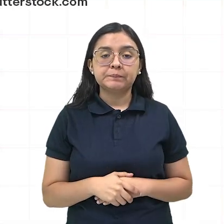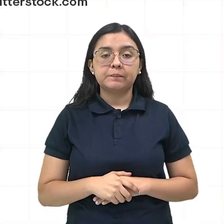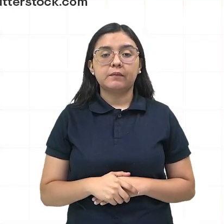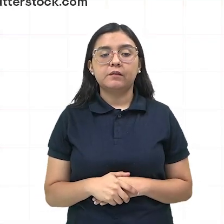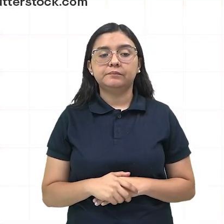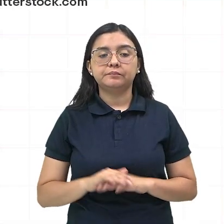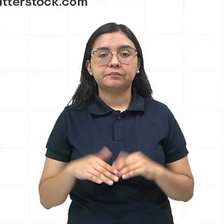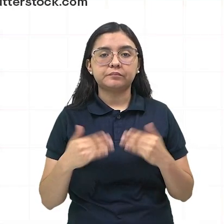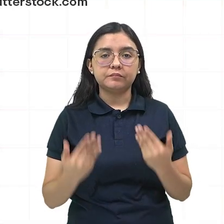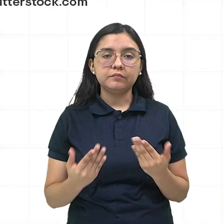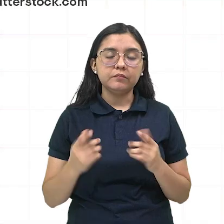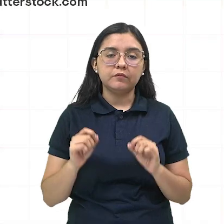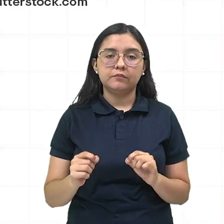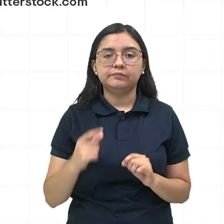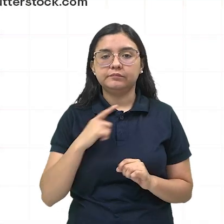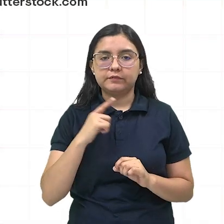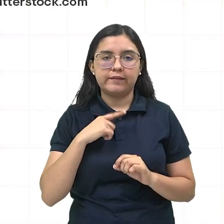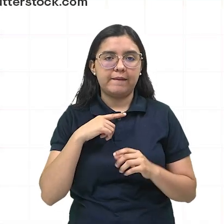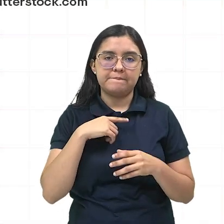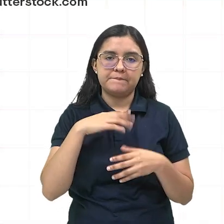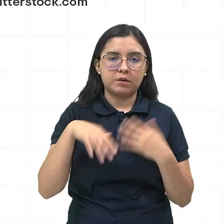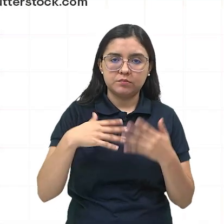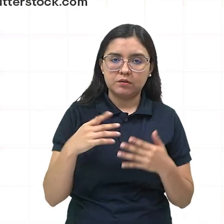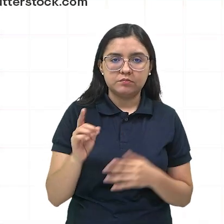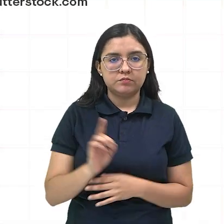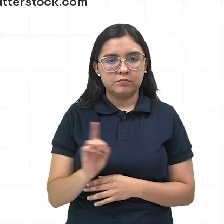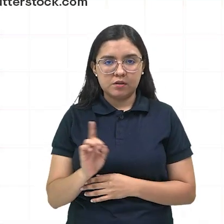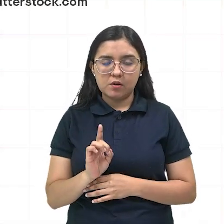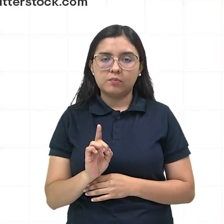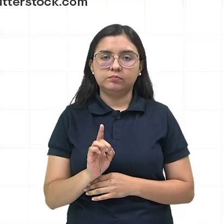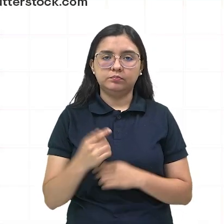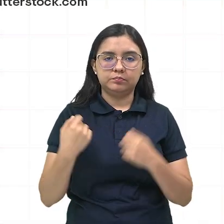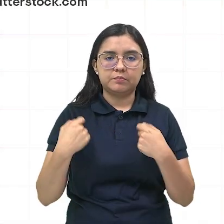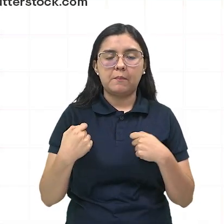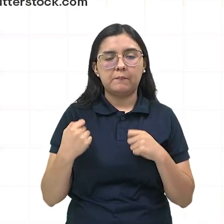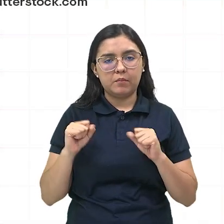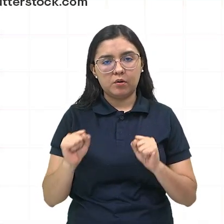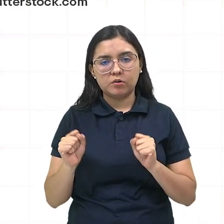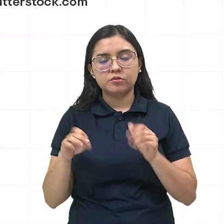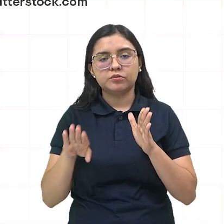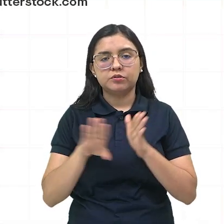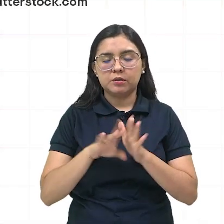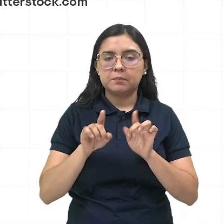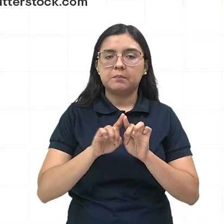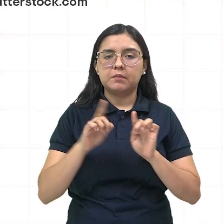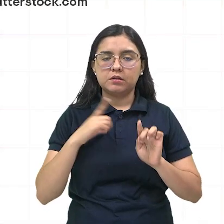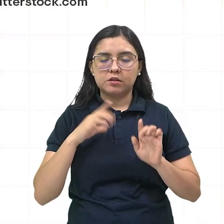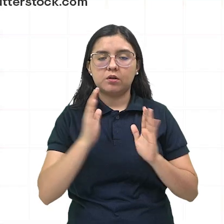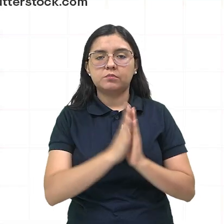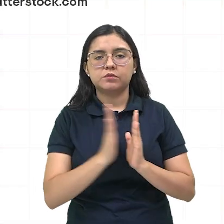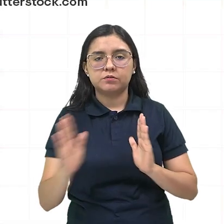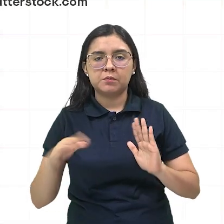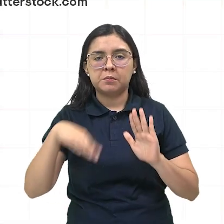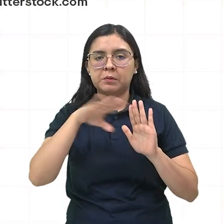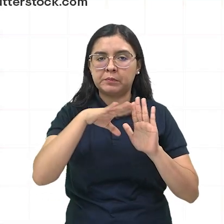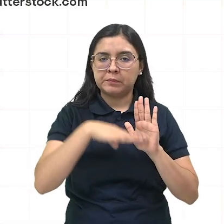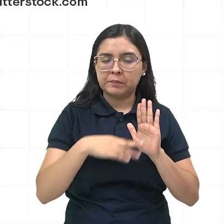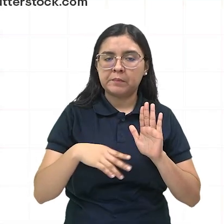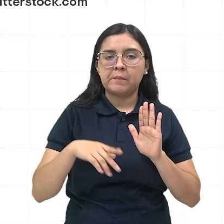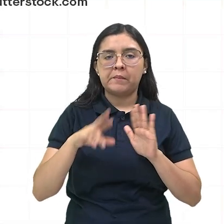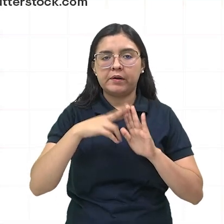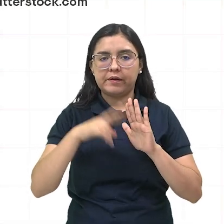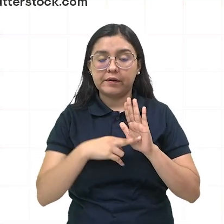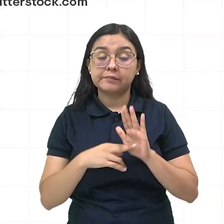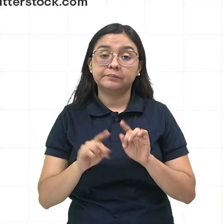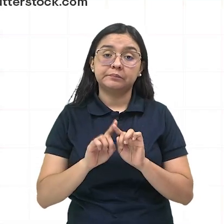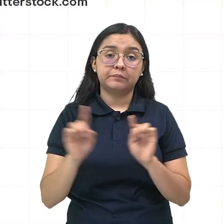se a gente dissesse assim, não é assim bagunçado, né? Para você poder entrar, você até pode, mas tem que seguir todo um procedimento, uma autorização, mas